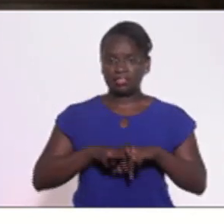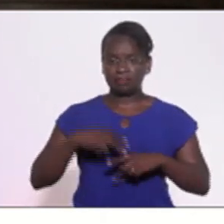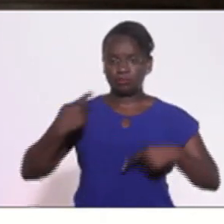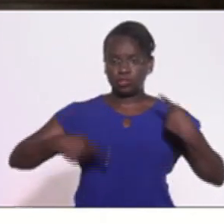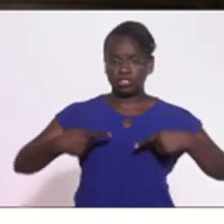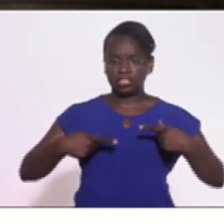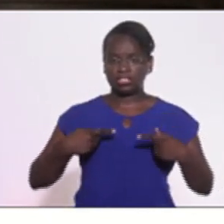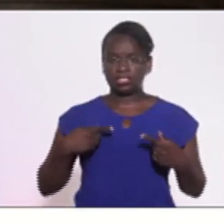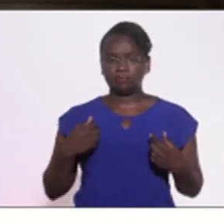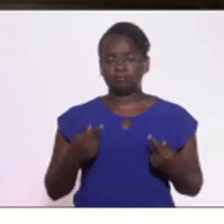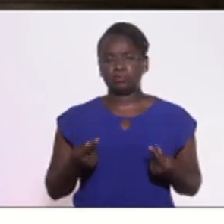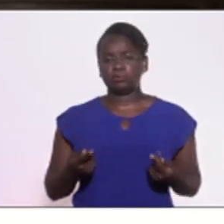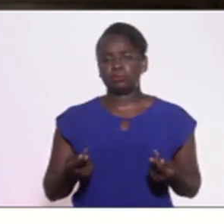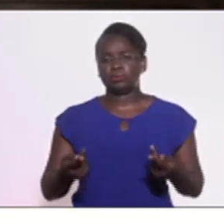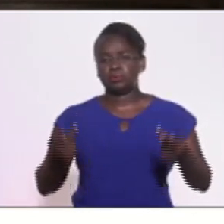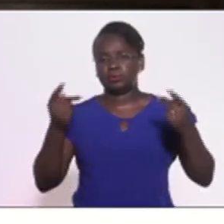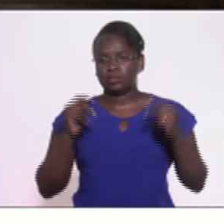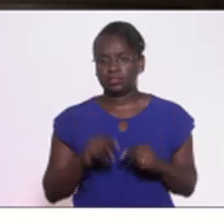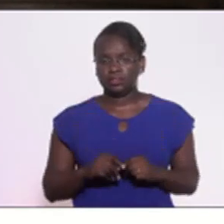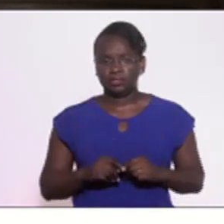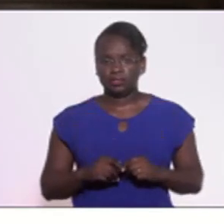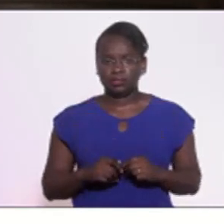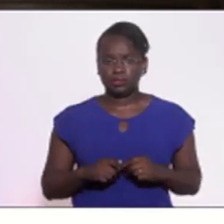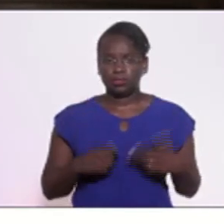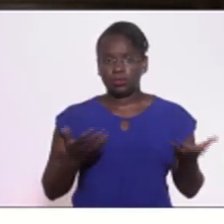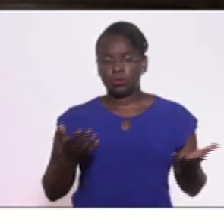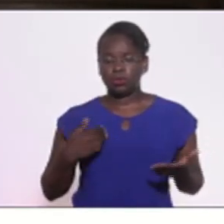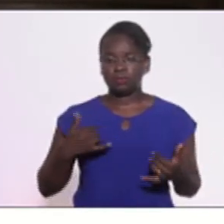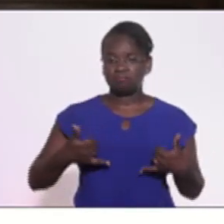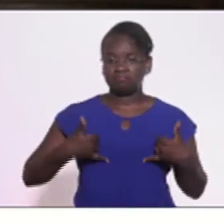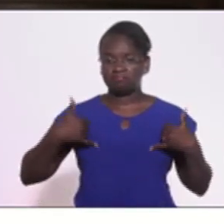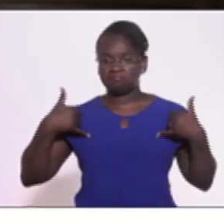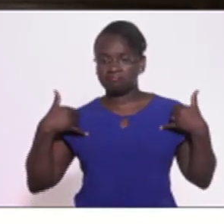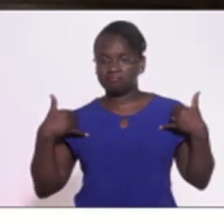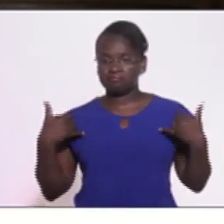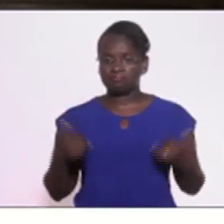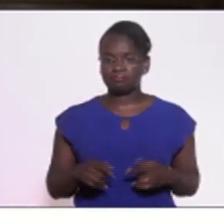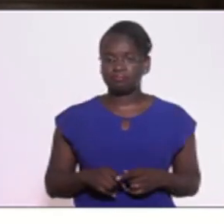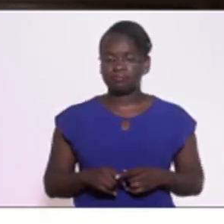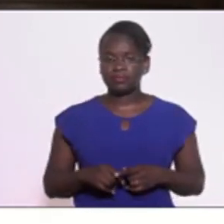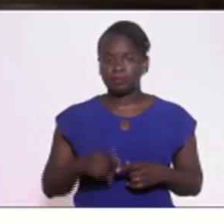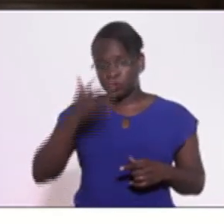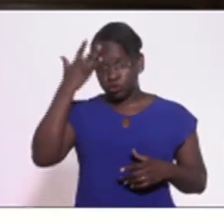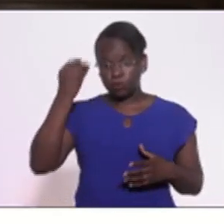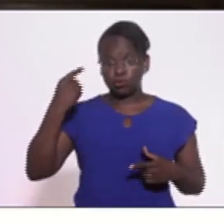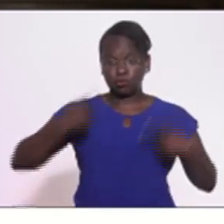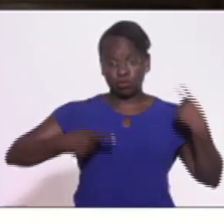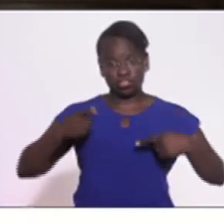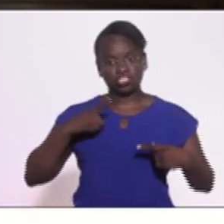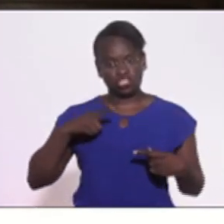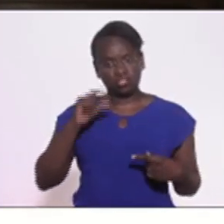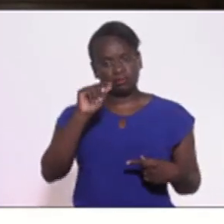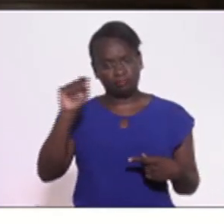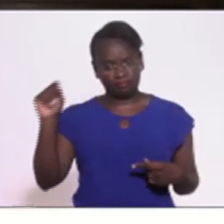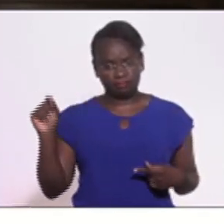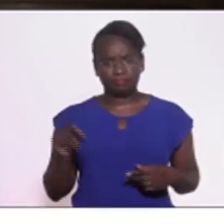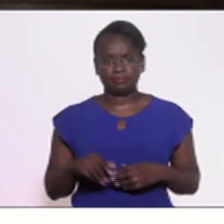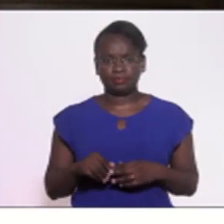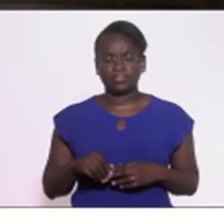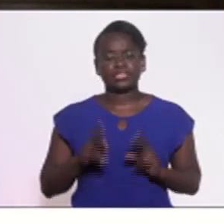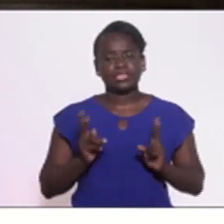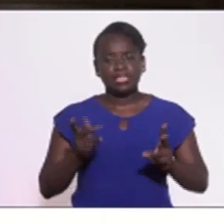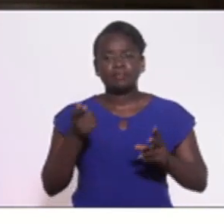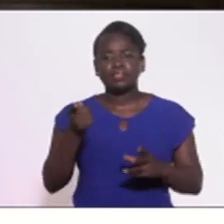política como uma carreira, né? Ou por vaidade, como muitos políticos hoje em dia, né? Você